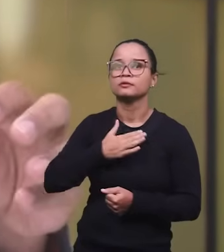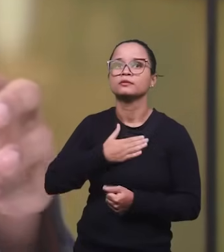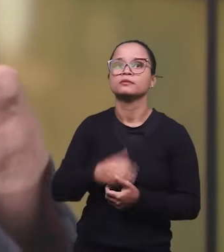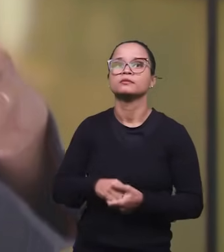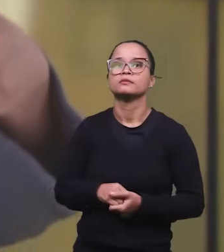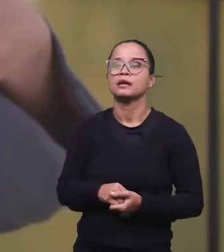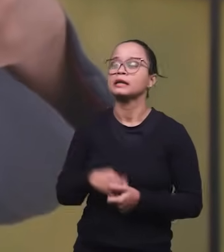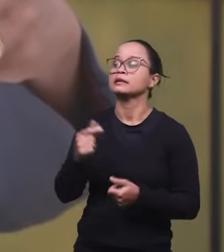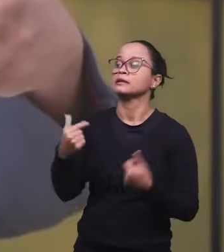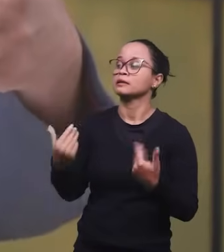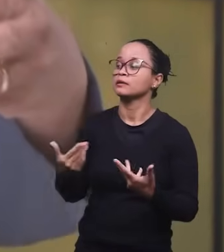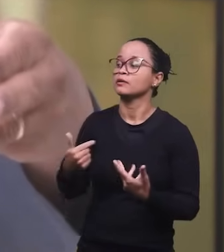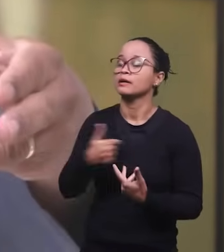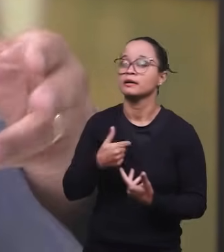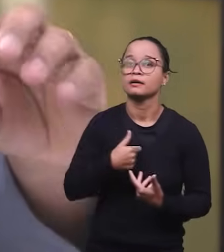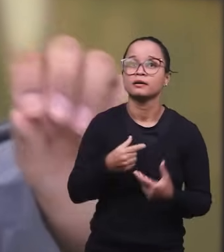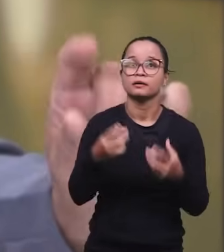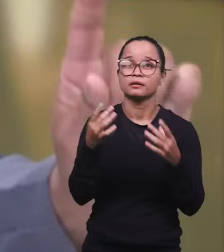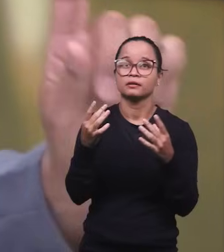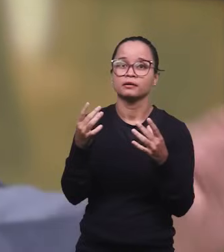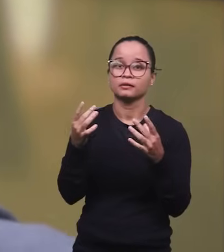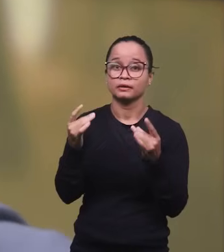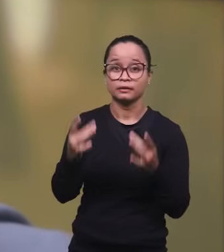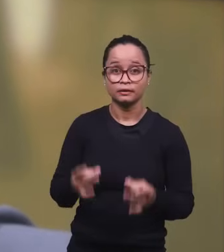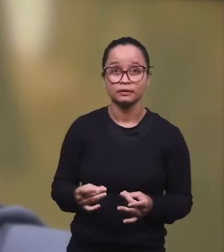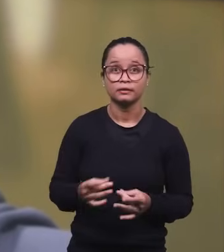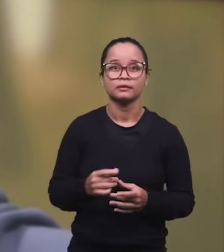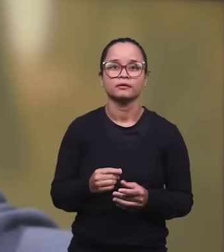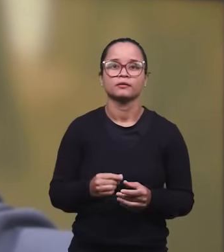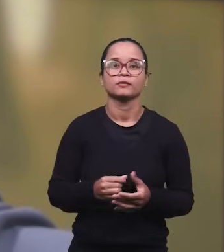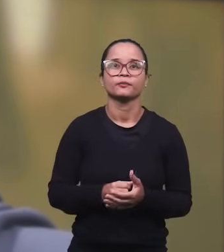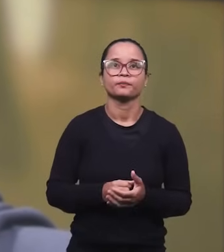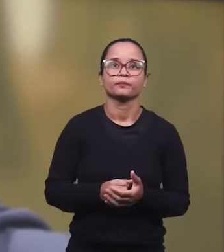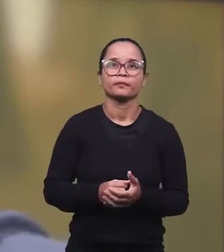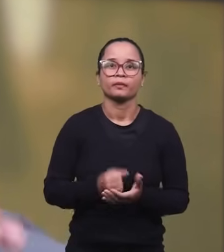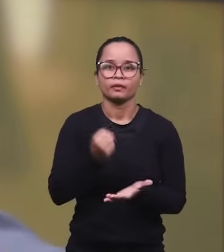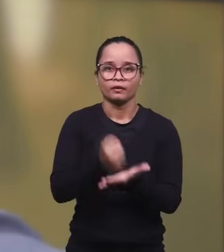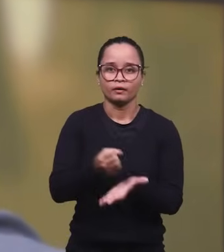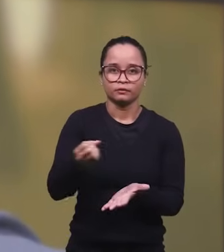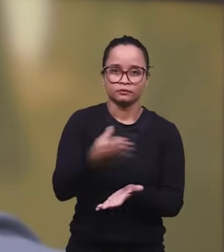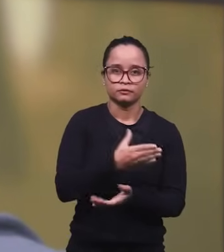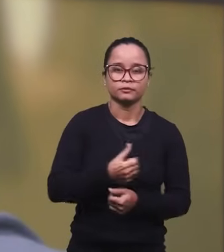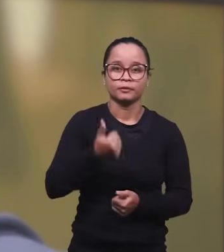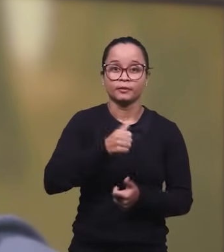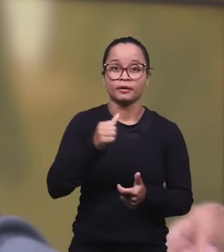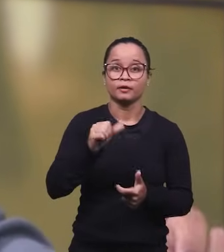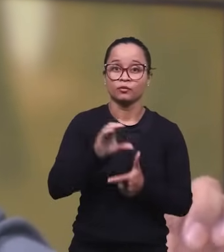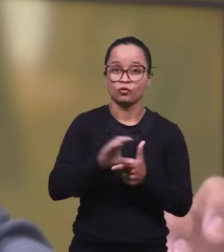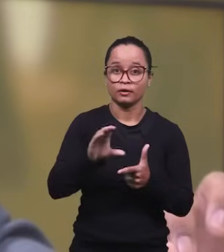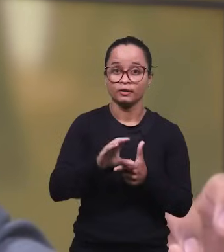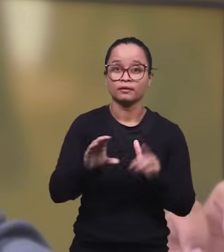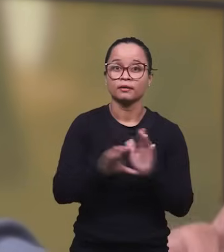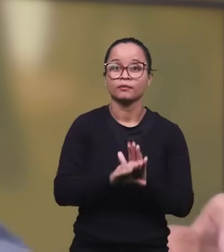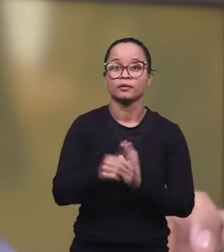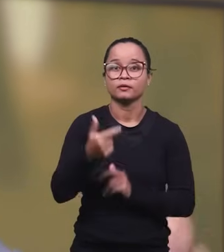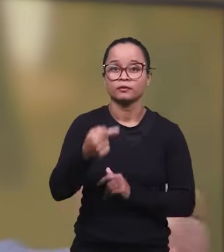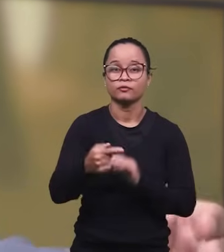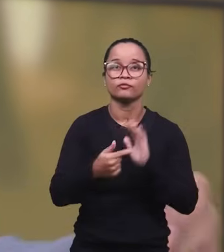Então ela vai, se posiciona. E um detalhe, você vai lá no Novo Testamento, na primeira carta aos Coríntios